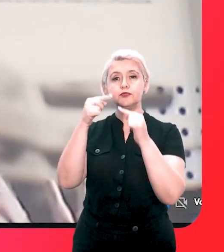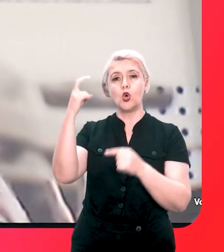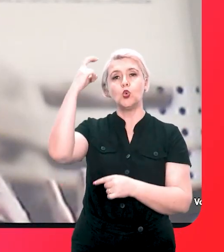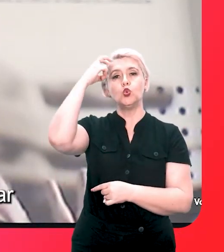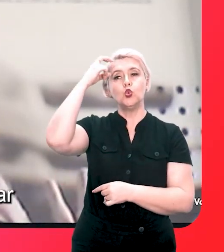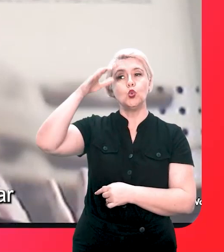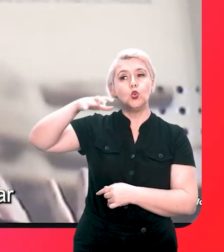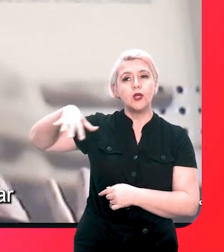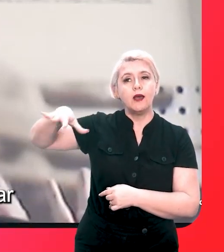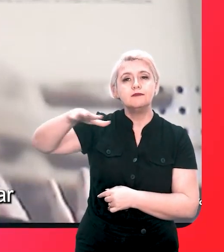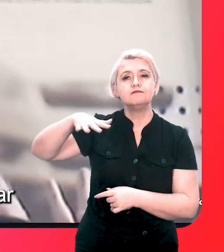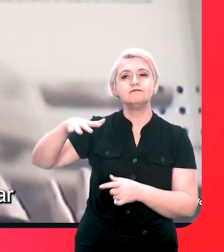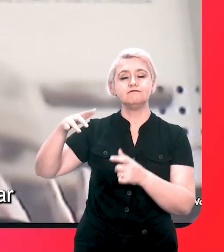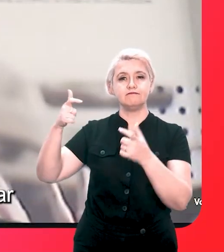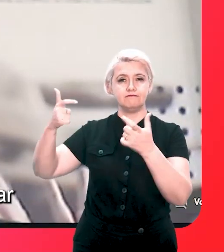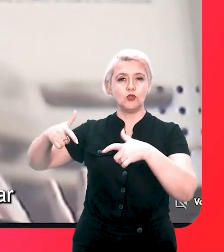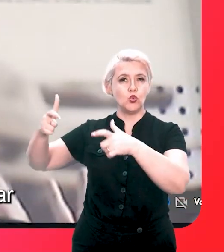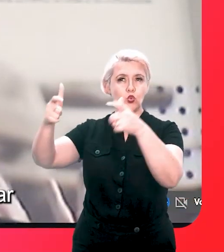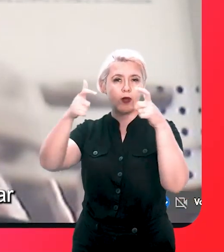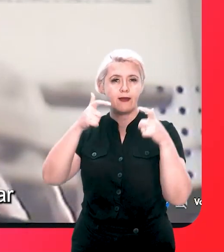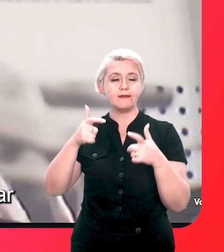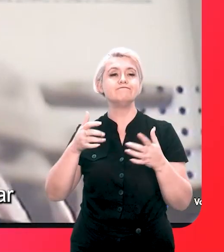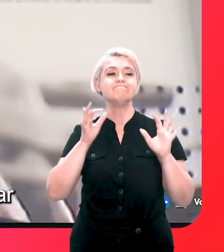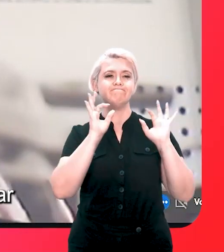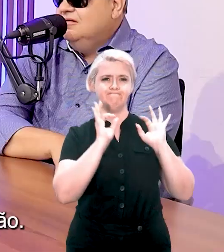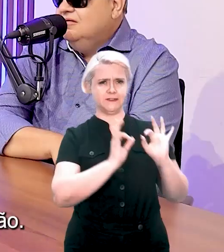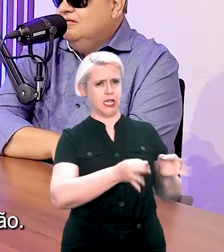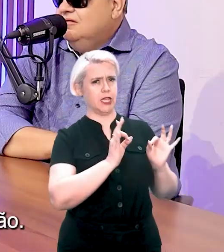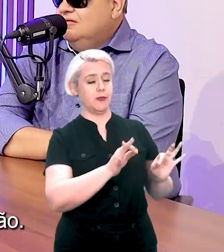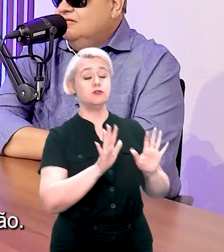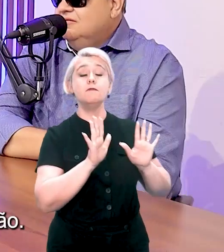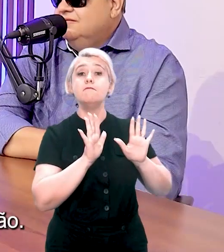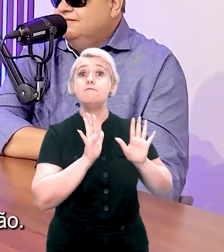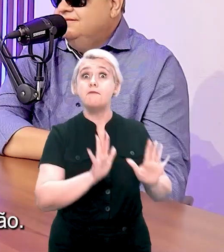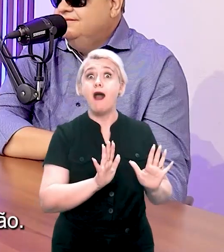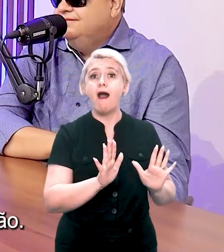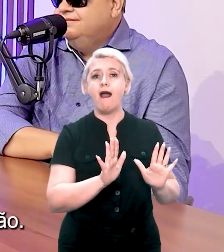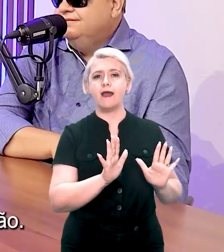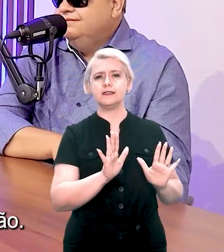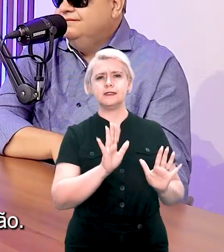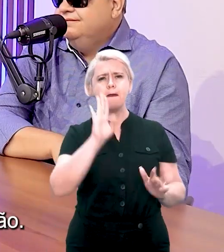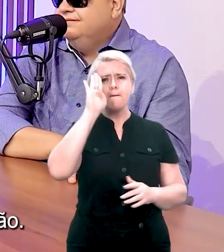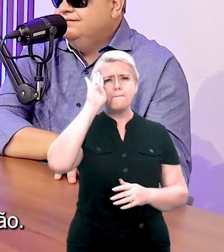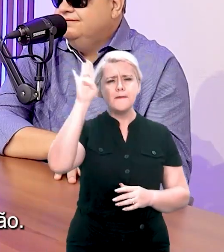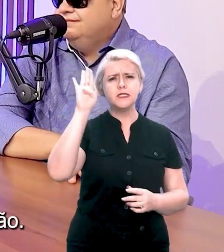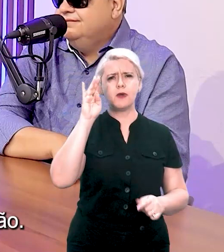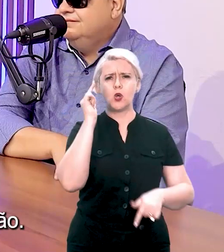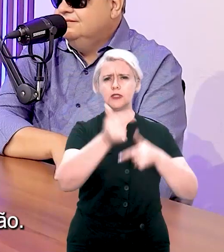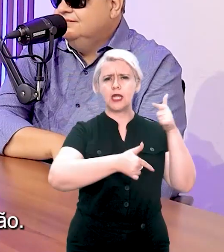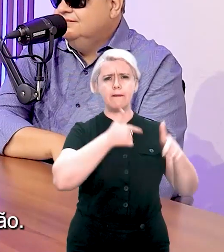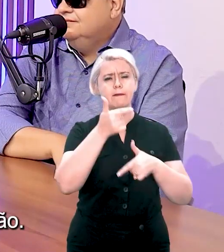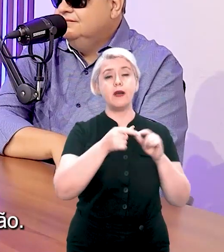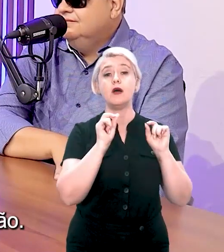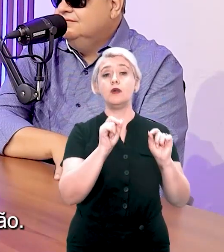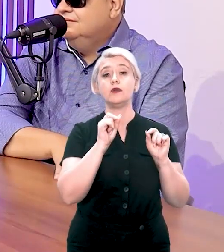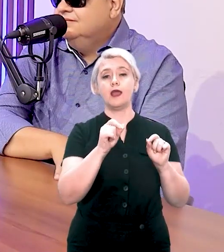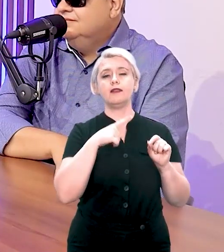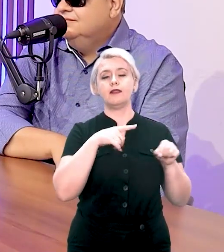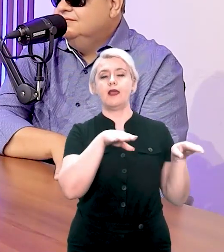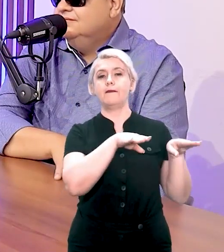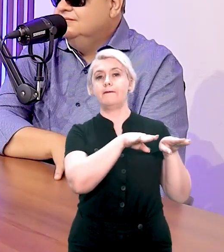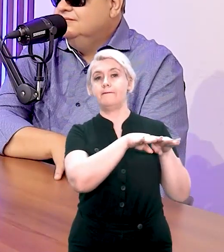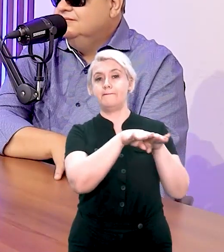à família, mesmo que seja no esporte, a família está junto. Mas, na essência, nós mantemos um